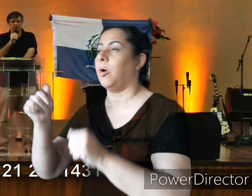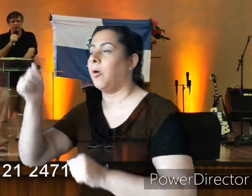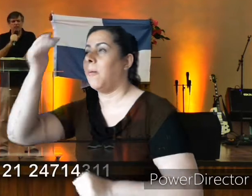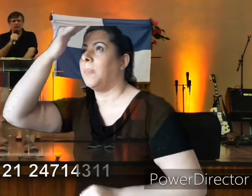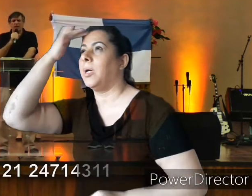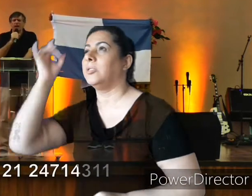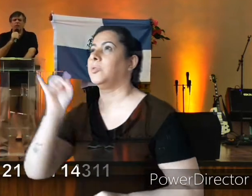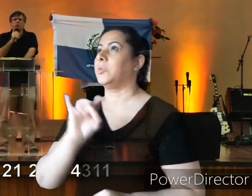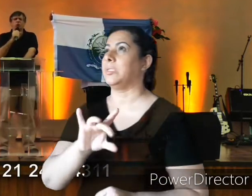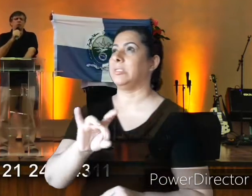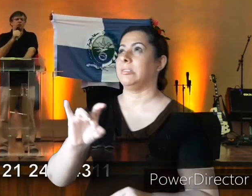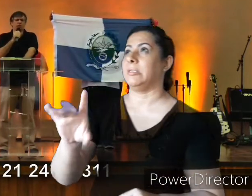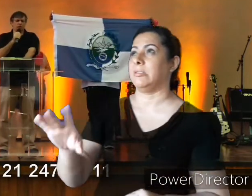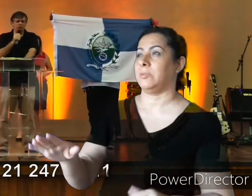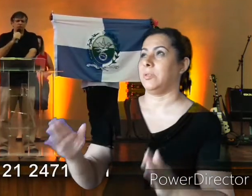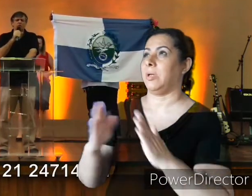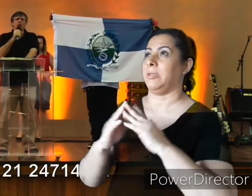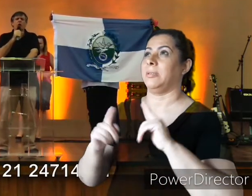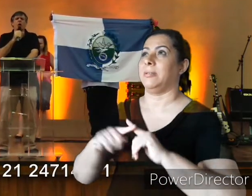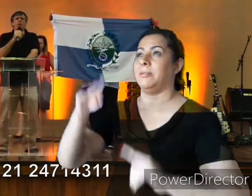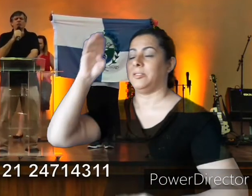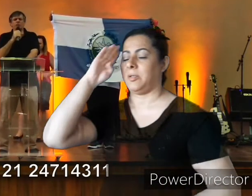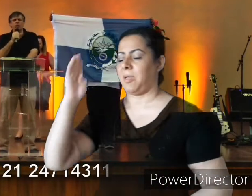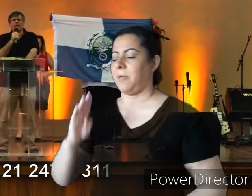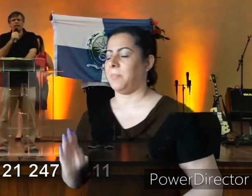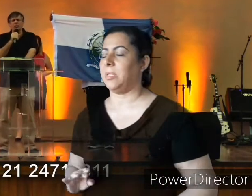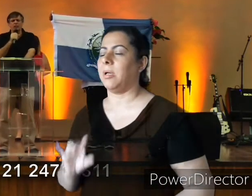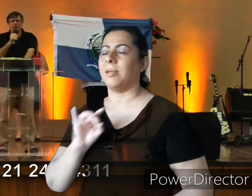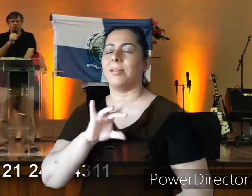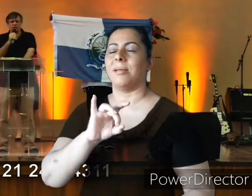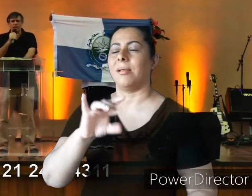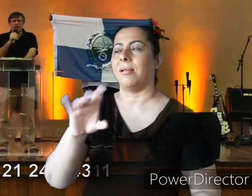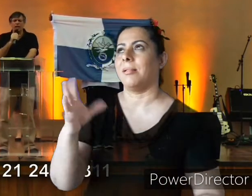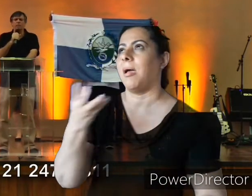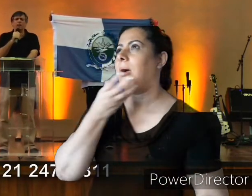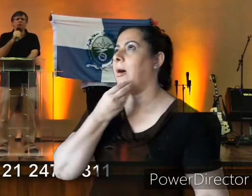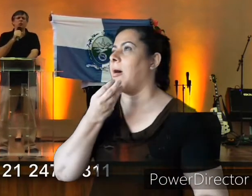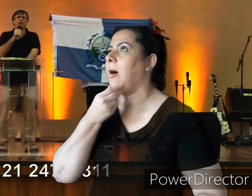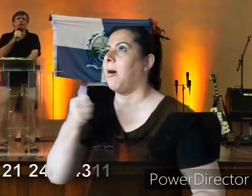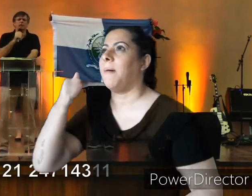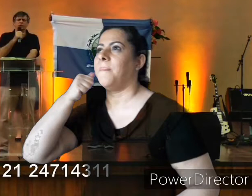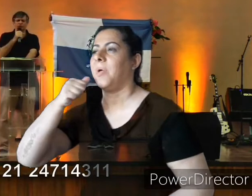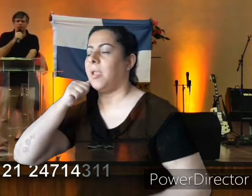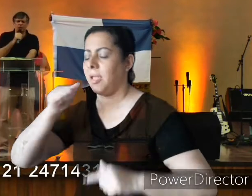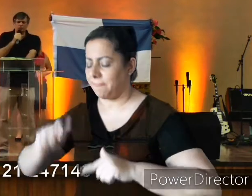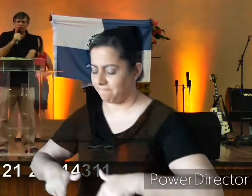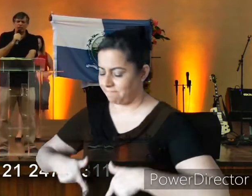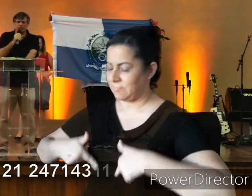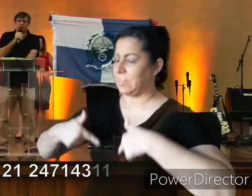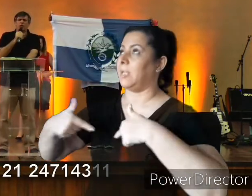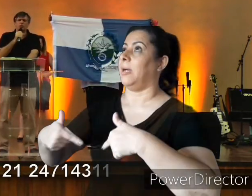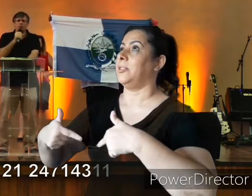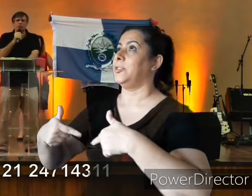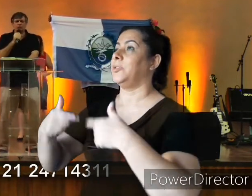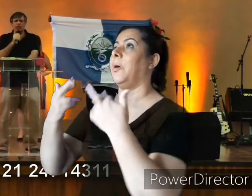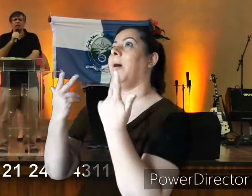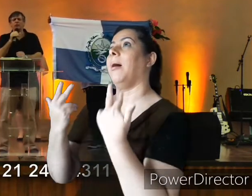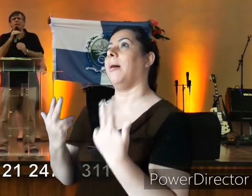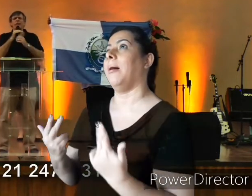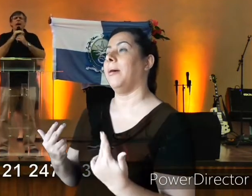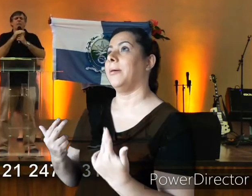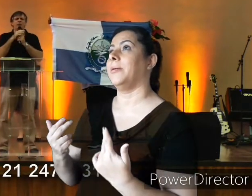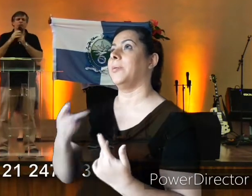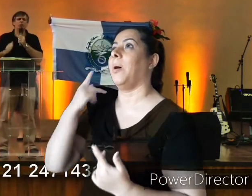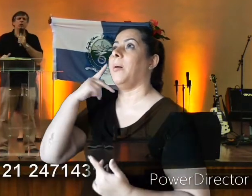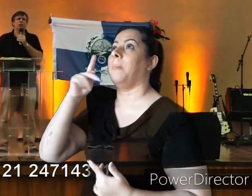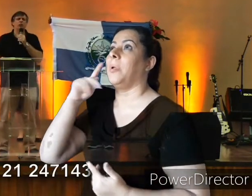profeta Eliseu. Em nome de Jesus, homens e mulheres de Deus, clamando, orando, se santificando, Te